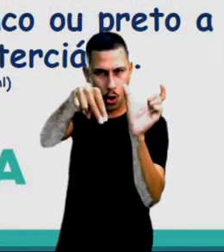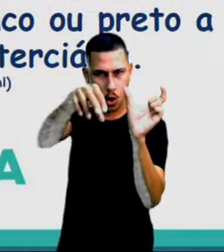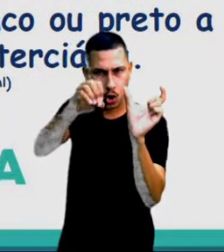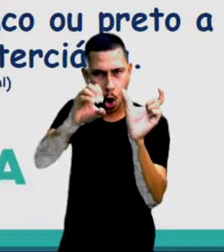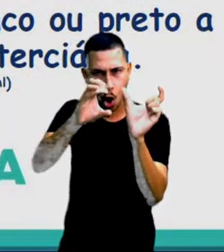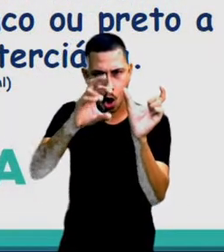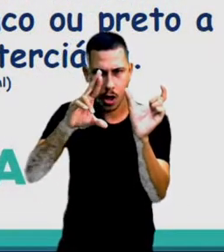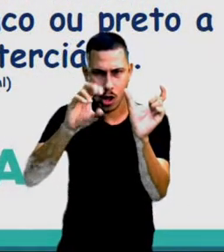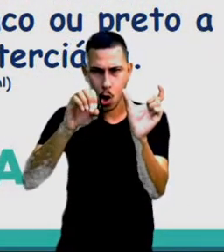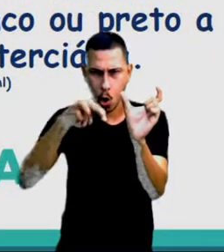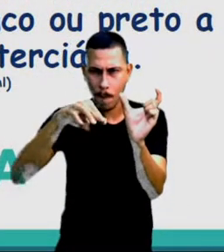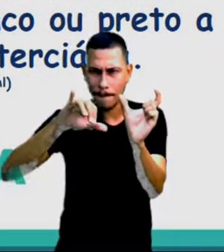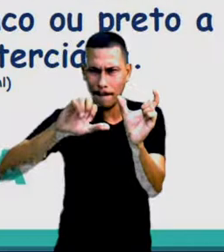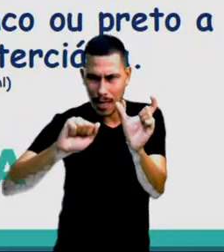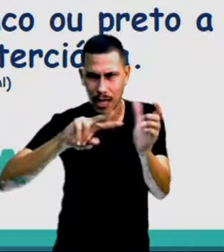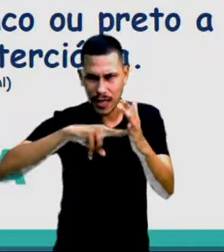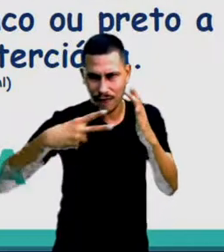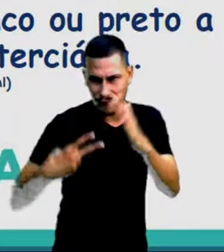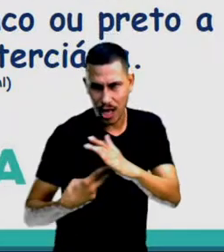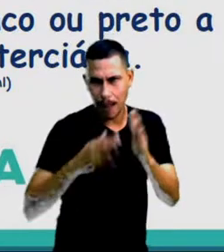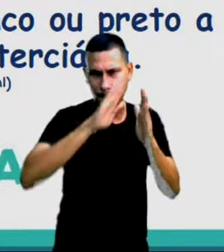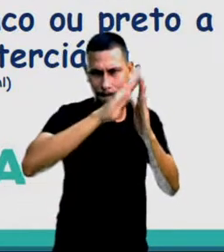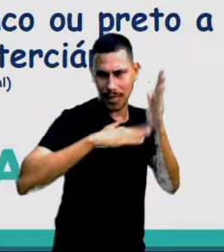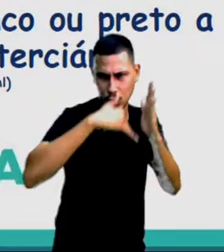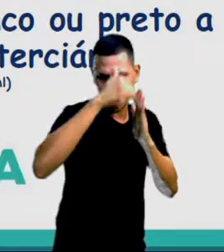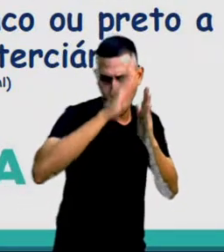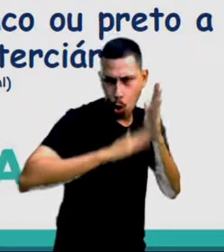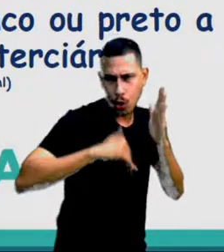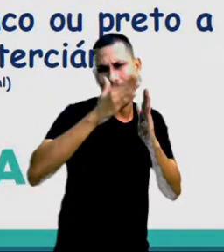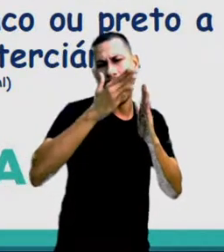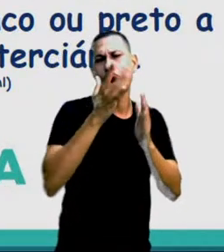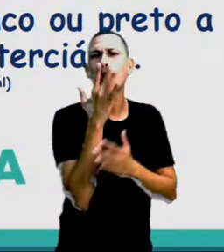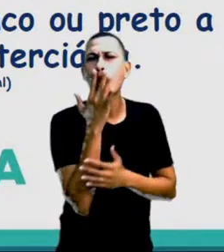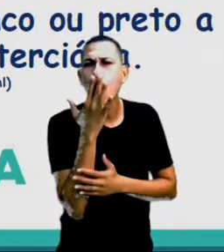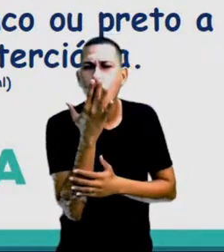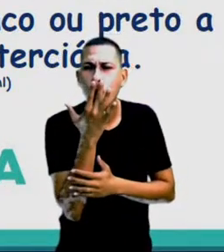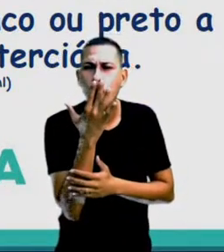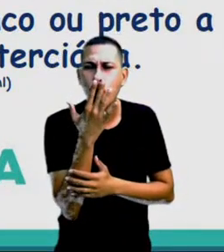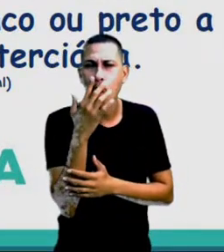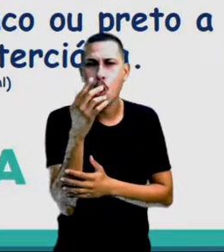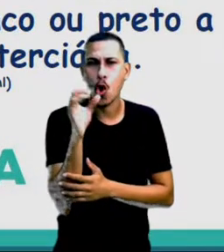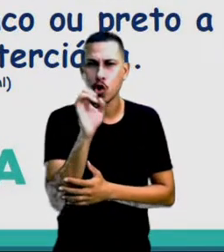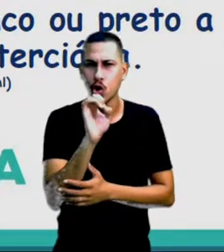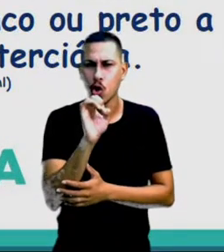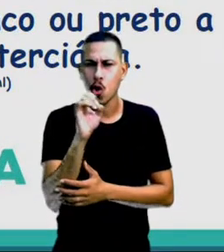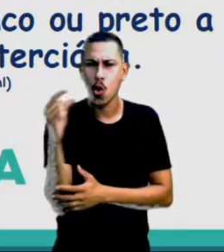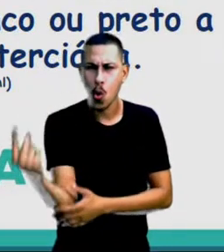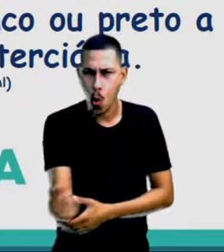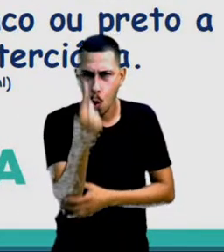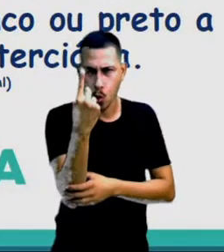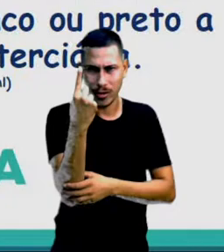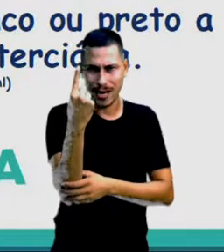Monocromia. Uma pintura que emprega vários tons de uma mesma cor recebe o nome de